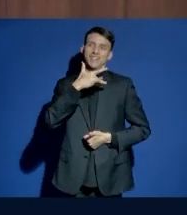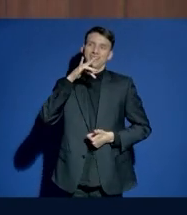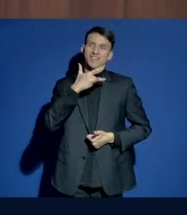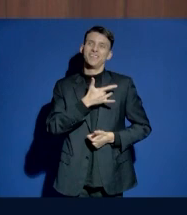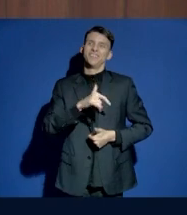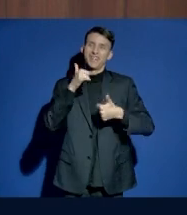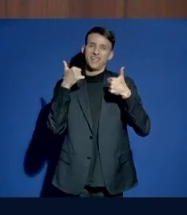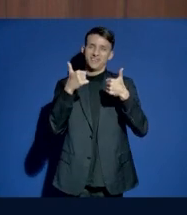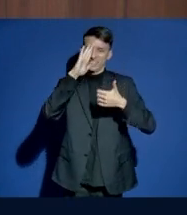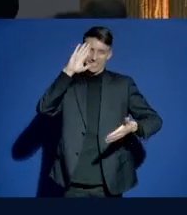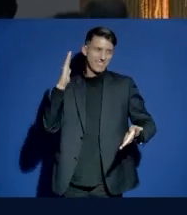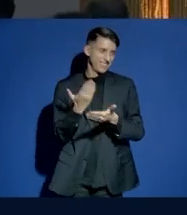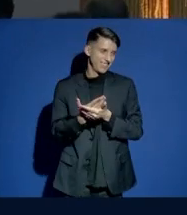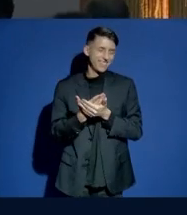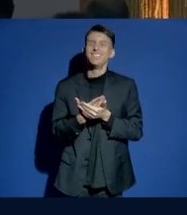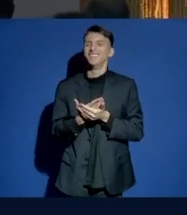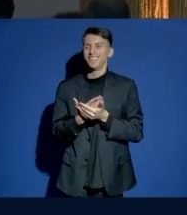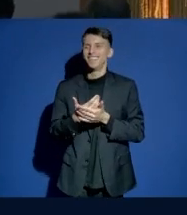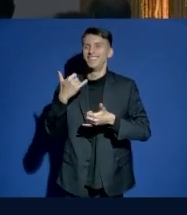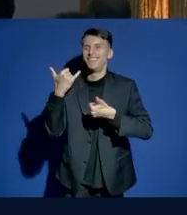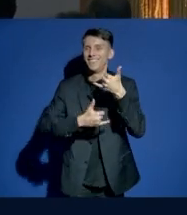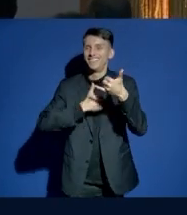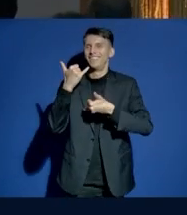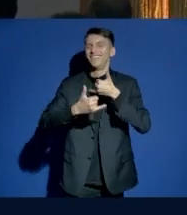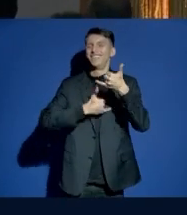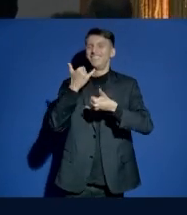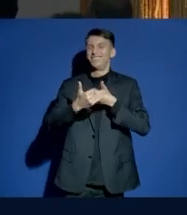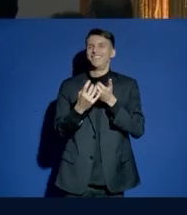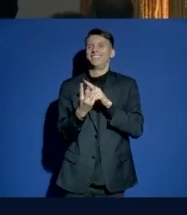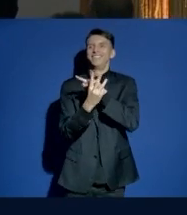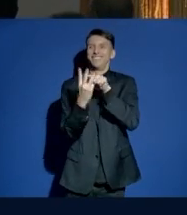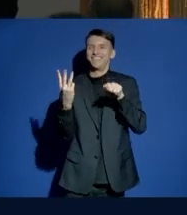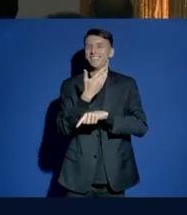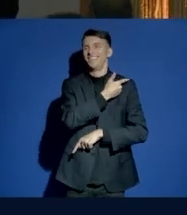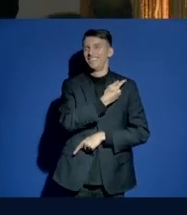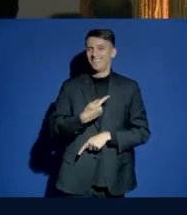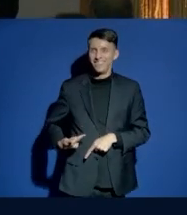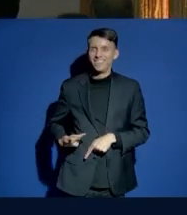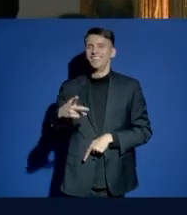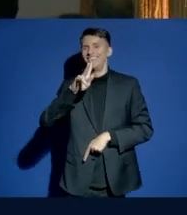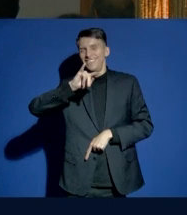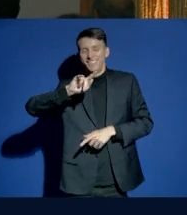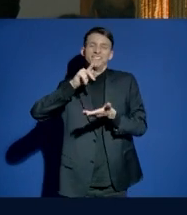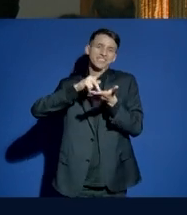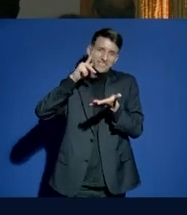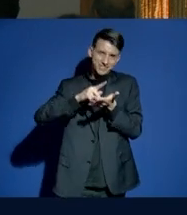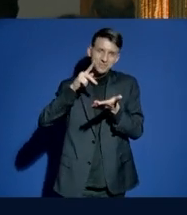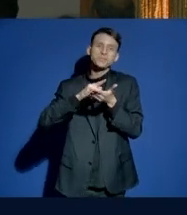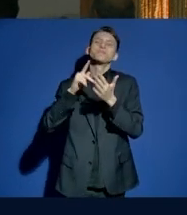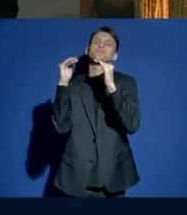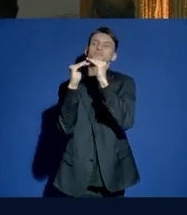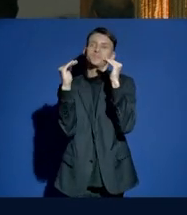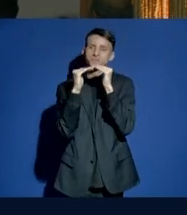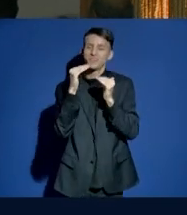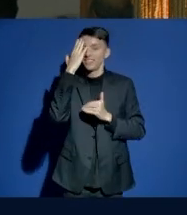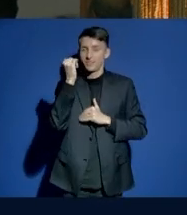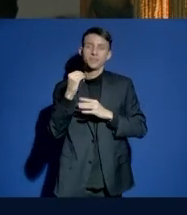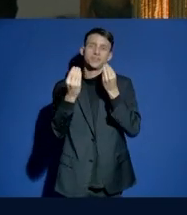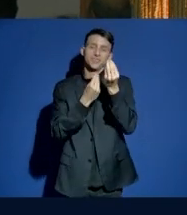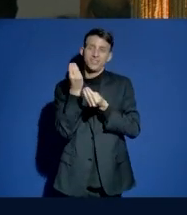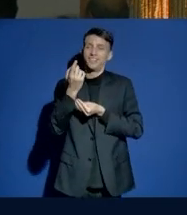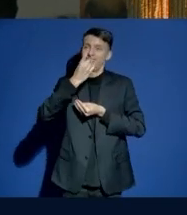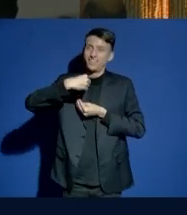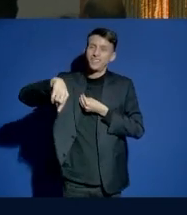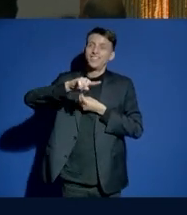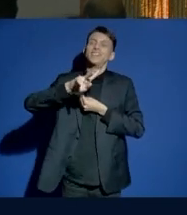não é verdade então queridão pedir um assalto aqui tem três governadores que na verdade você sabe como é que é aqui